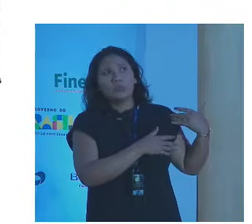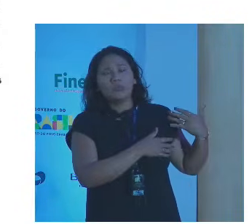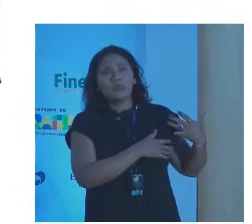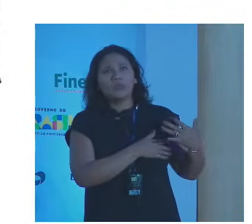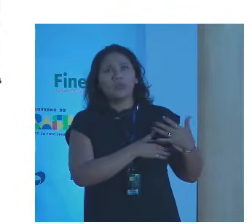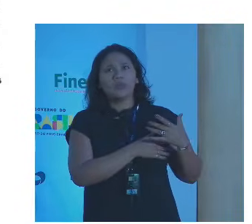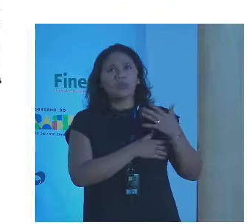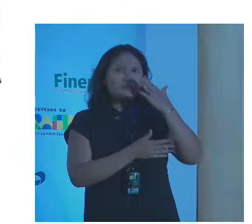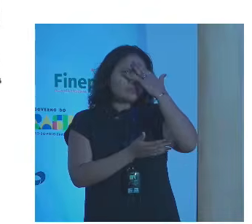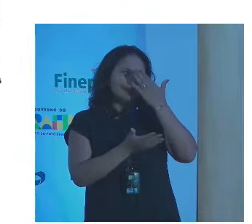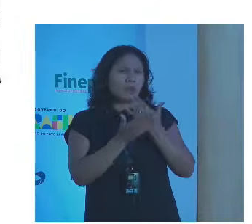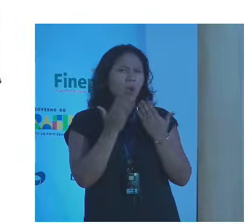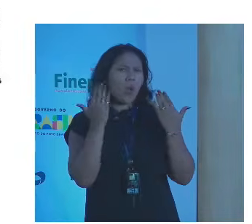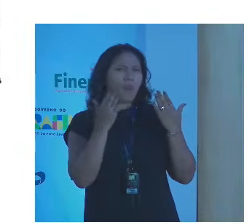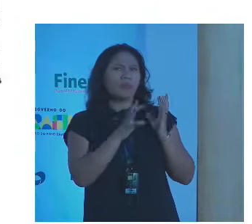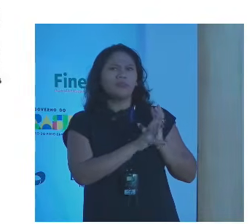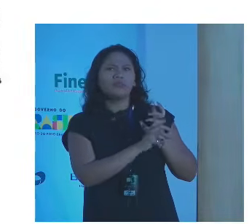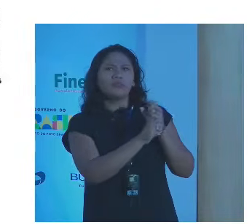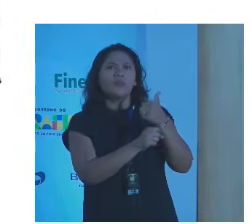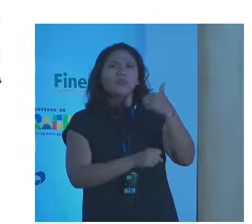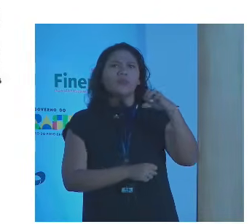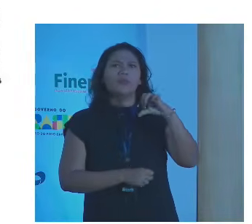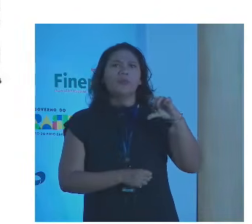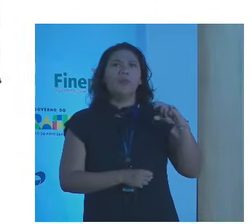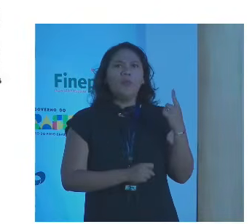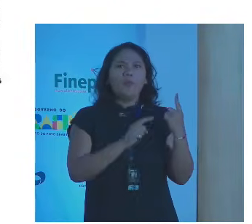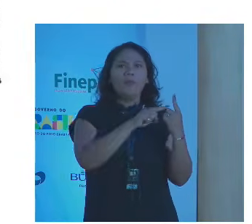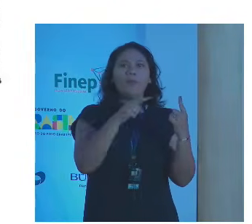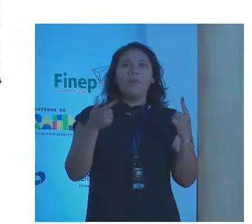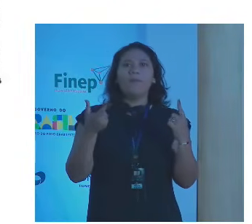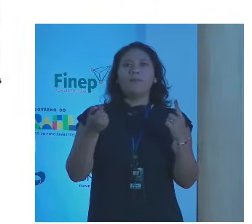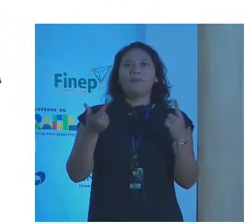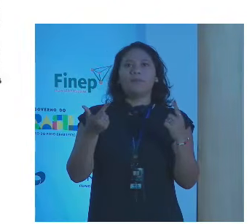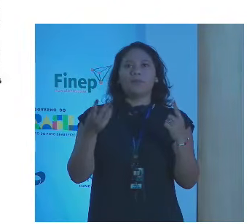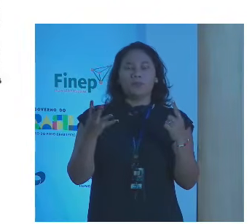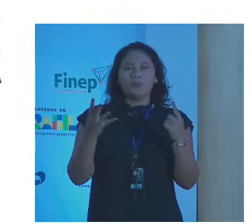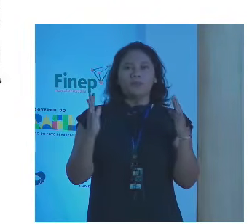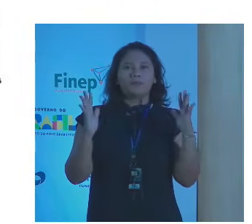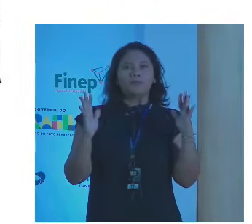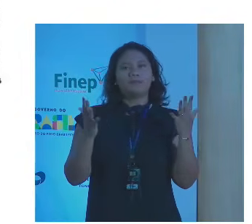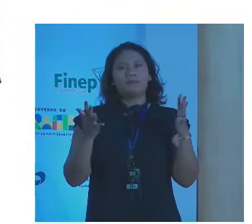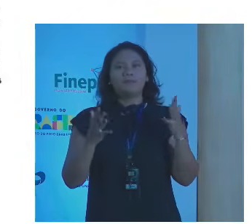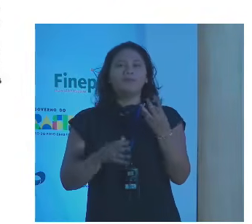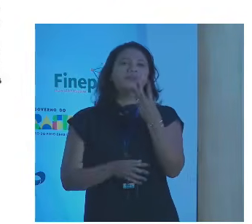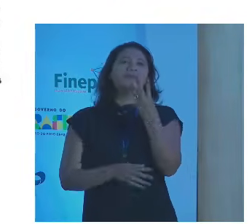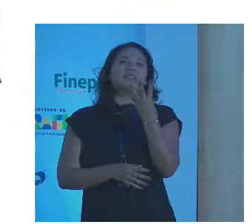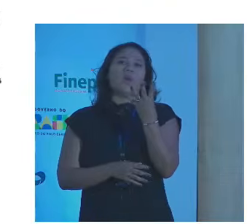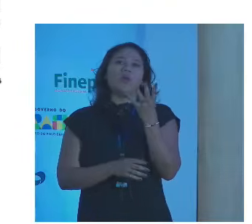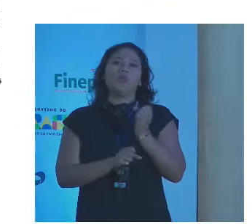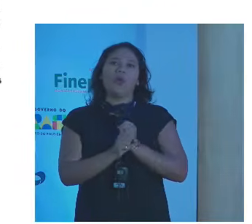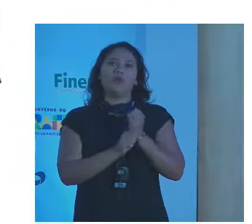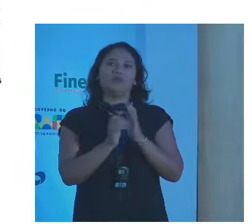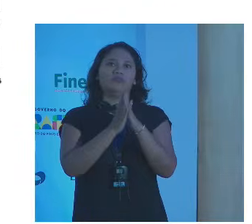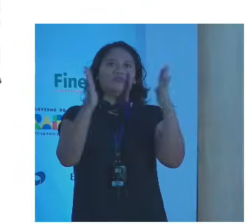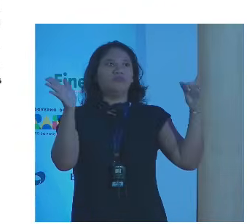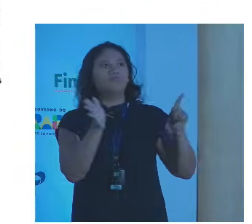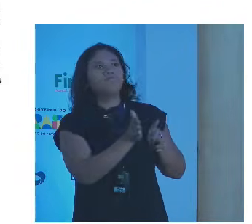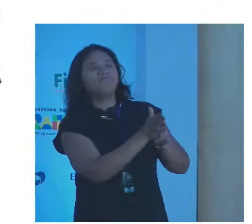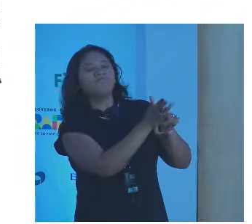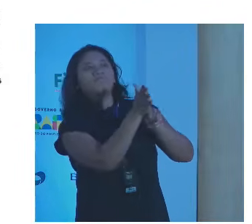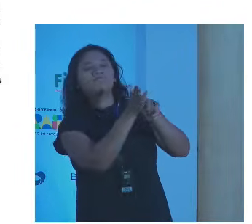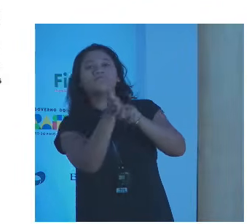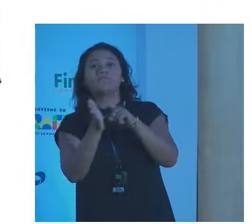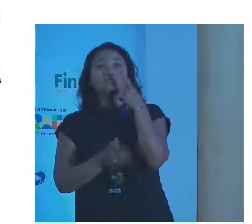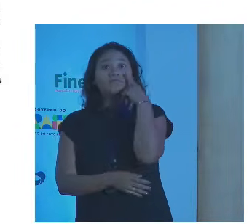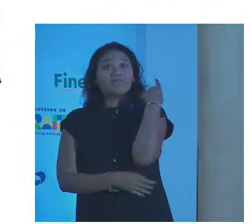ou desde 91 até 2024, né, mais ou menos 34 anos, e a gente vê